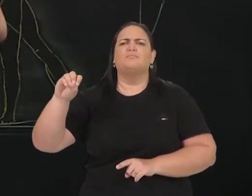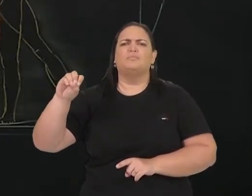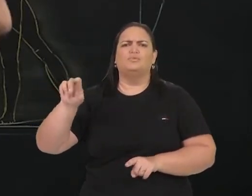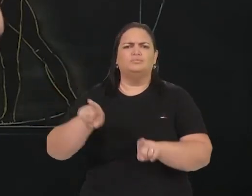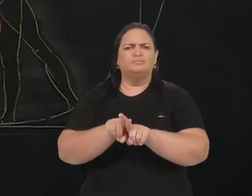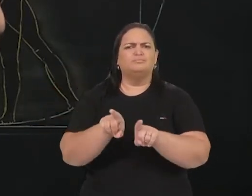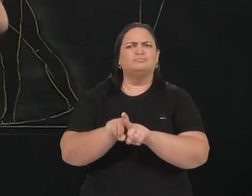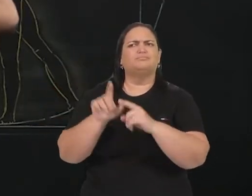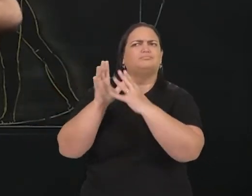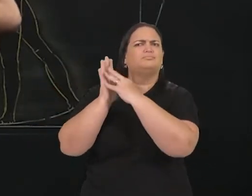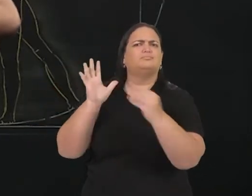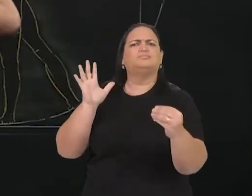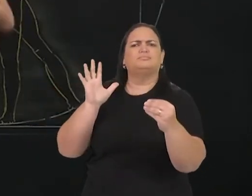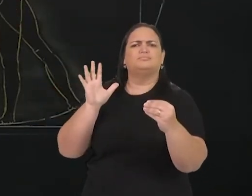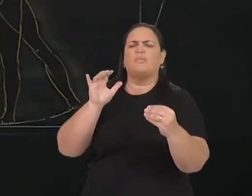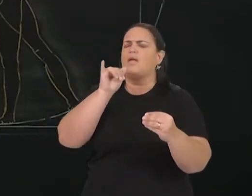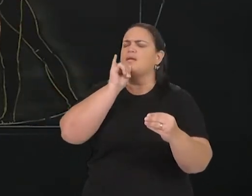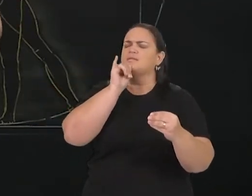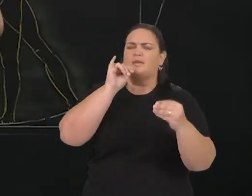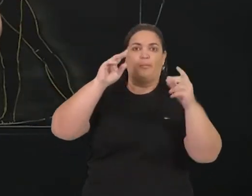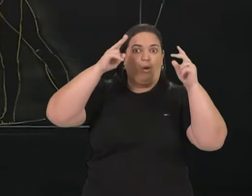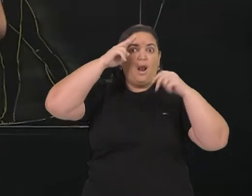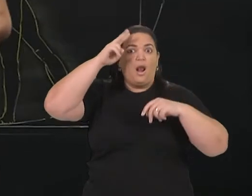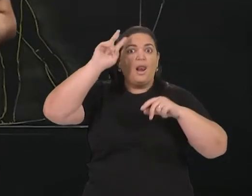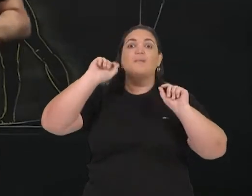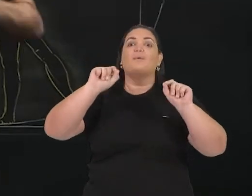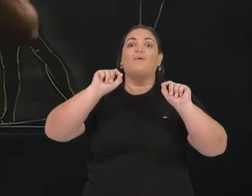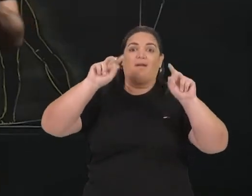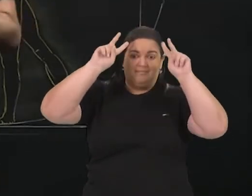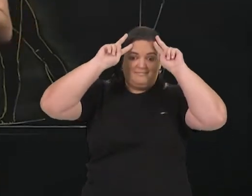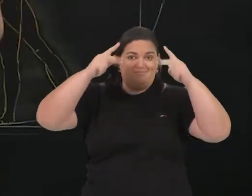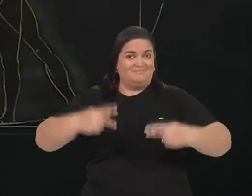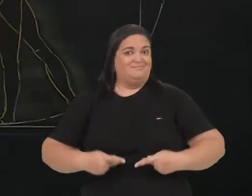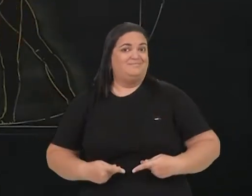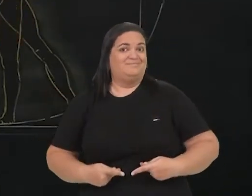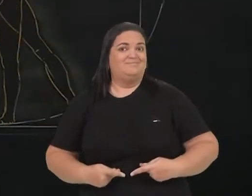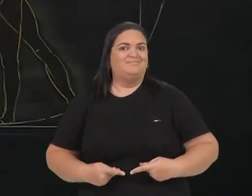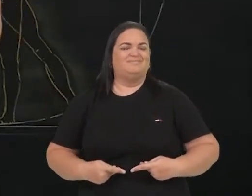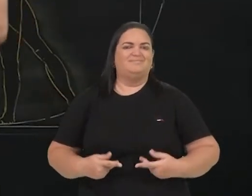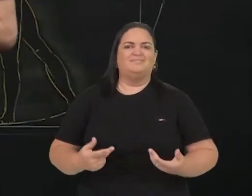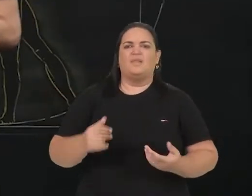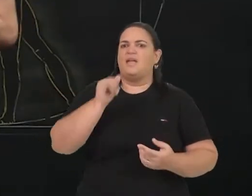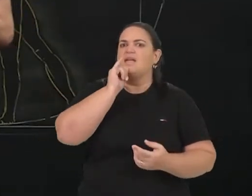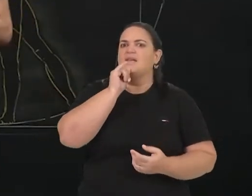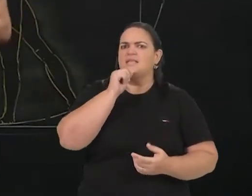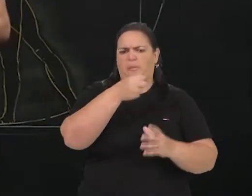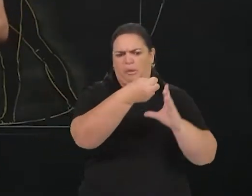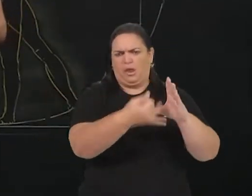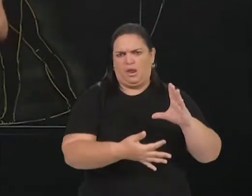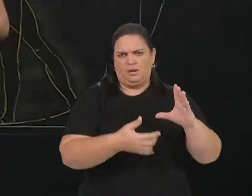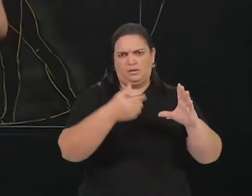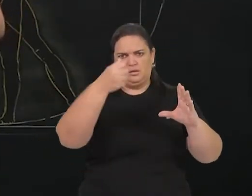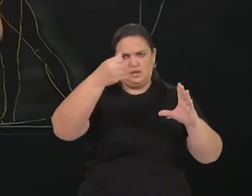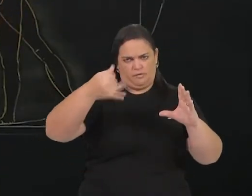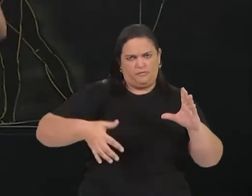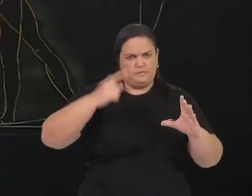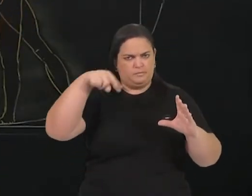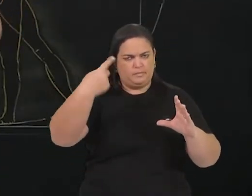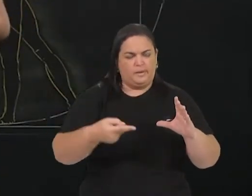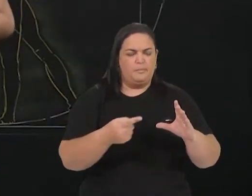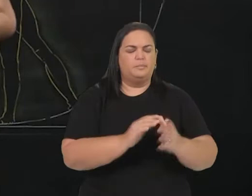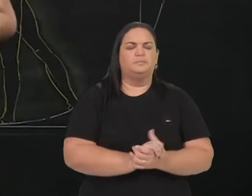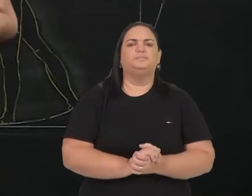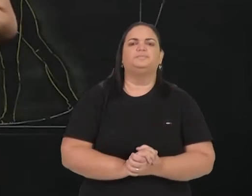atenção. Lembra uma outra, né? A ideia de humano. Pois então, porque uma das características, como a gente ainda vai detalhar aqui hoje,